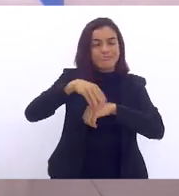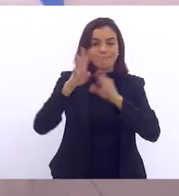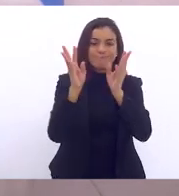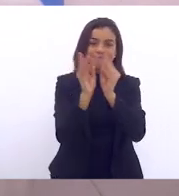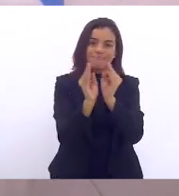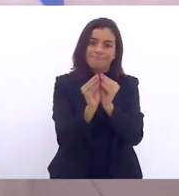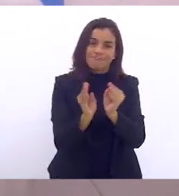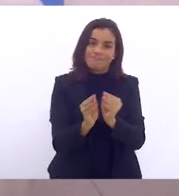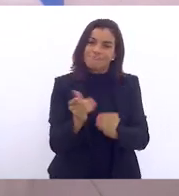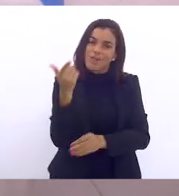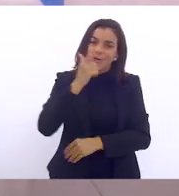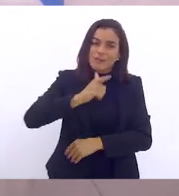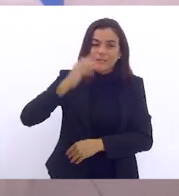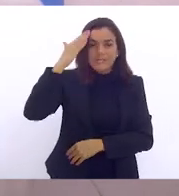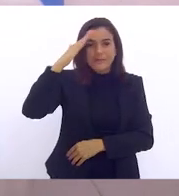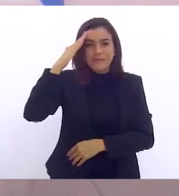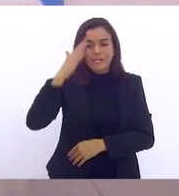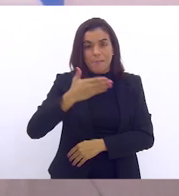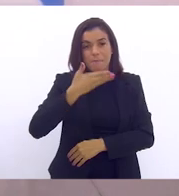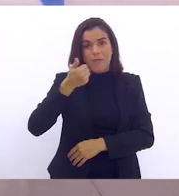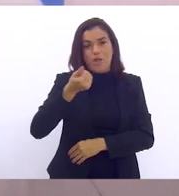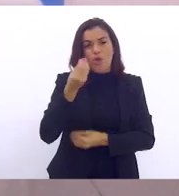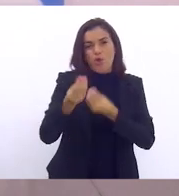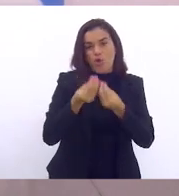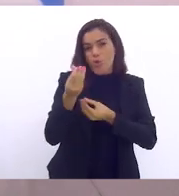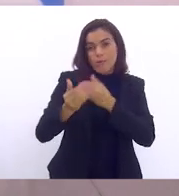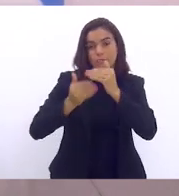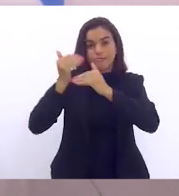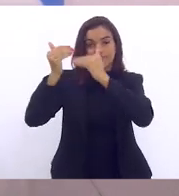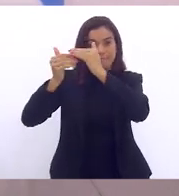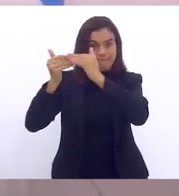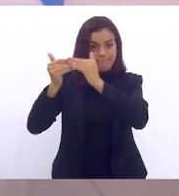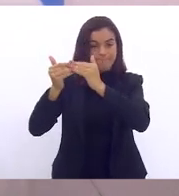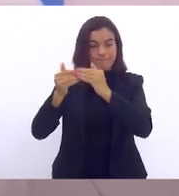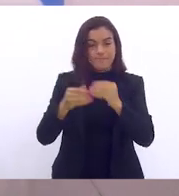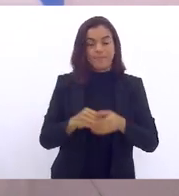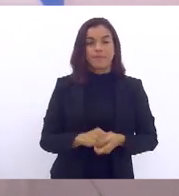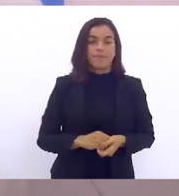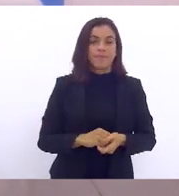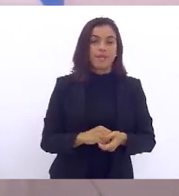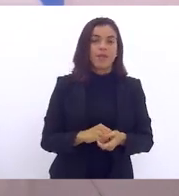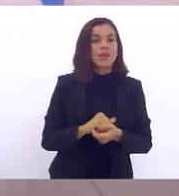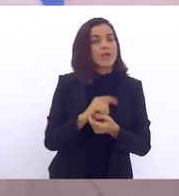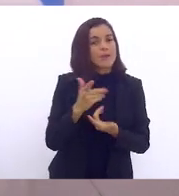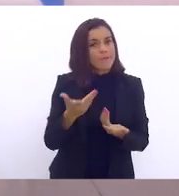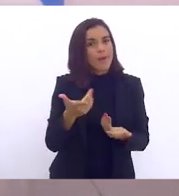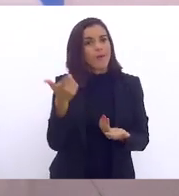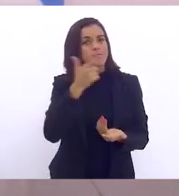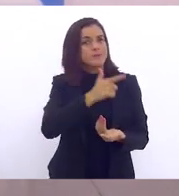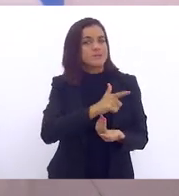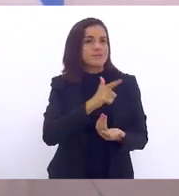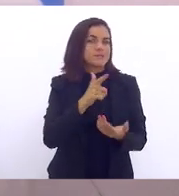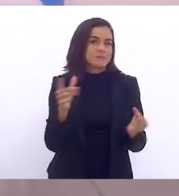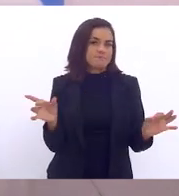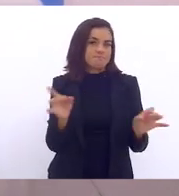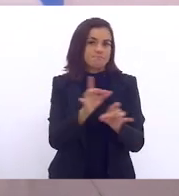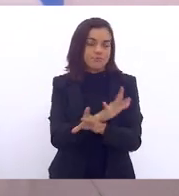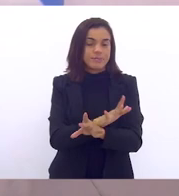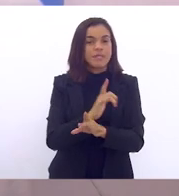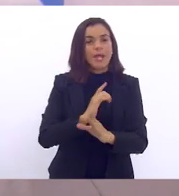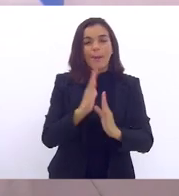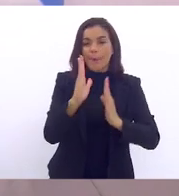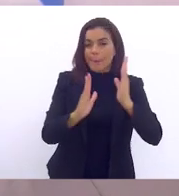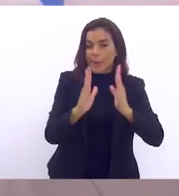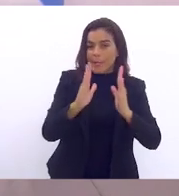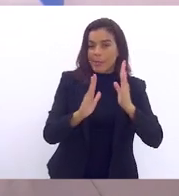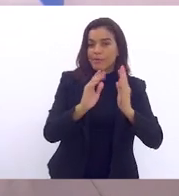entender que os avanços eles vêm e para que ele aconteça de forma plena é claro que existe um período